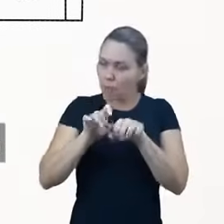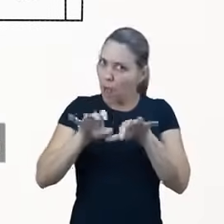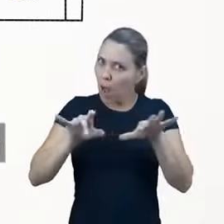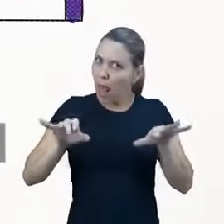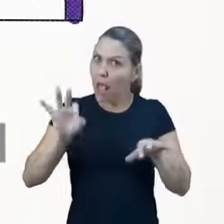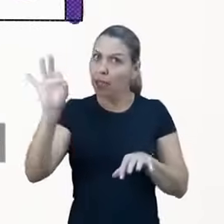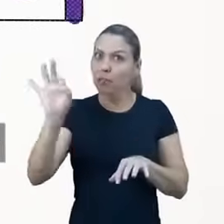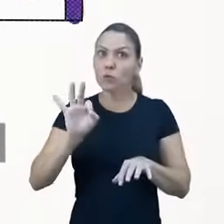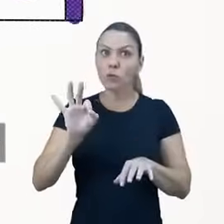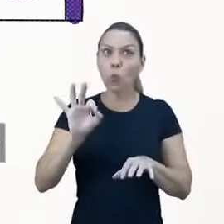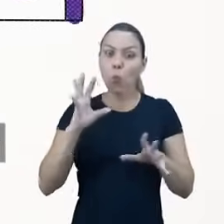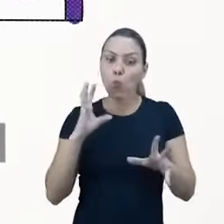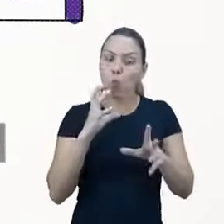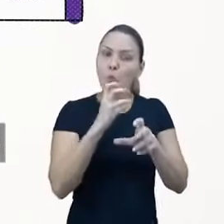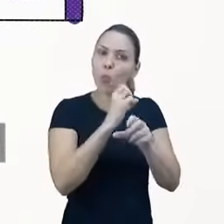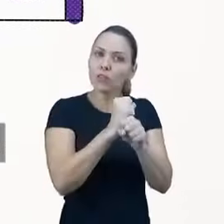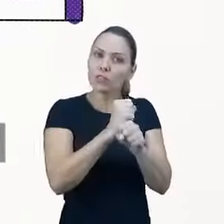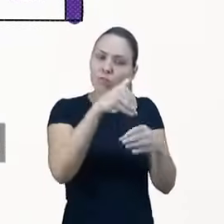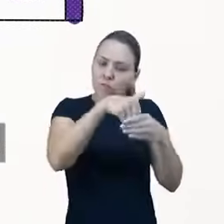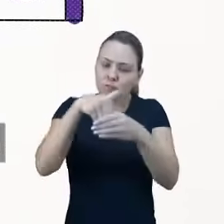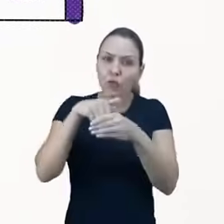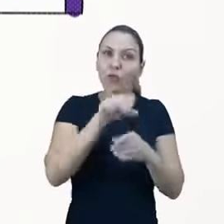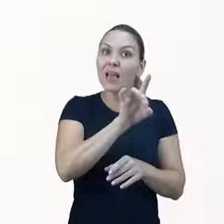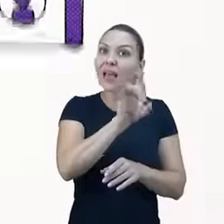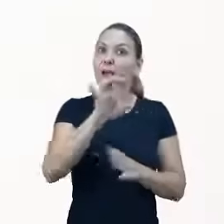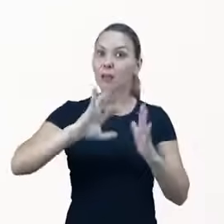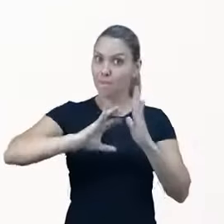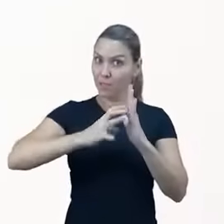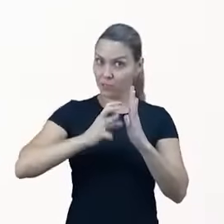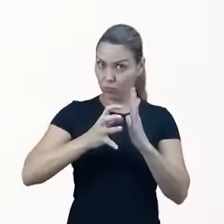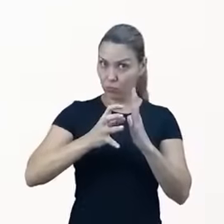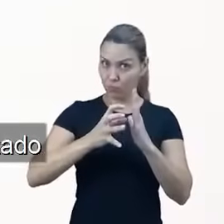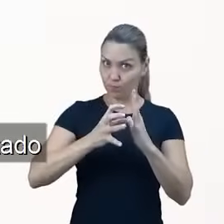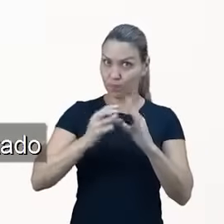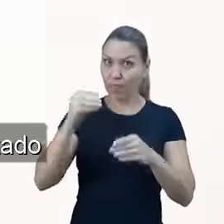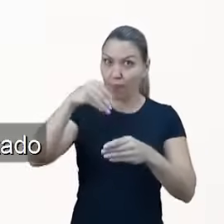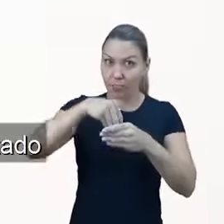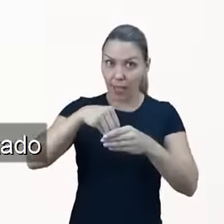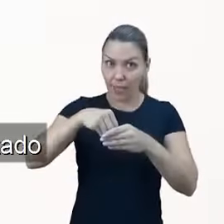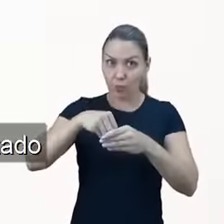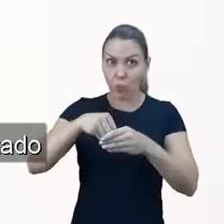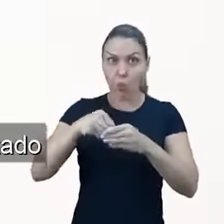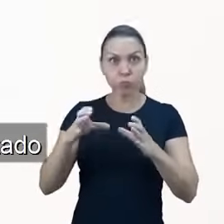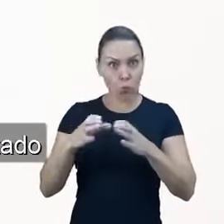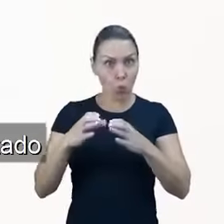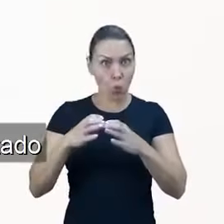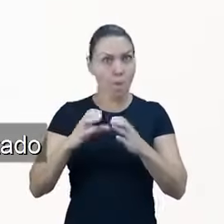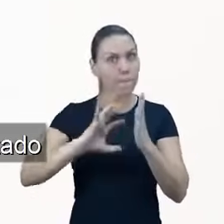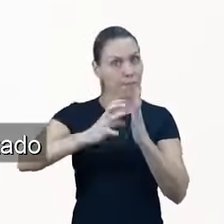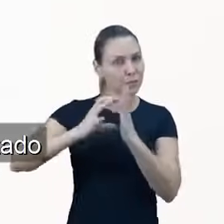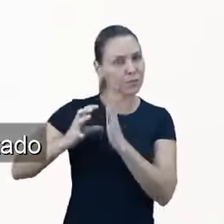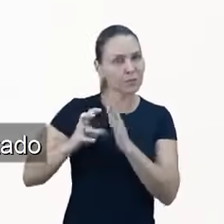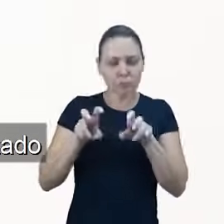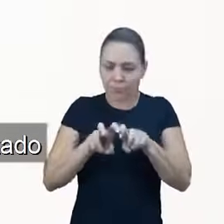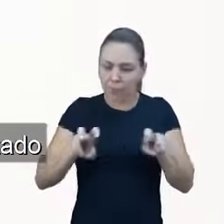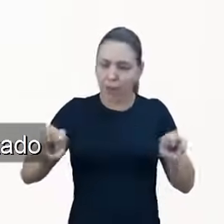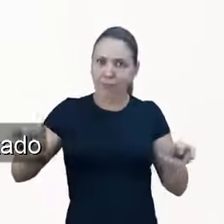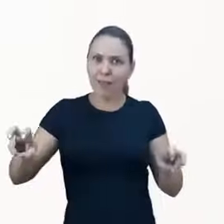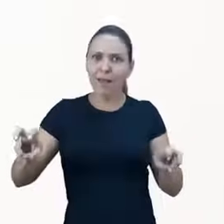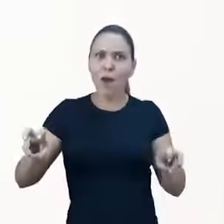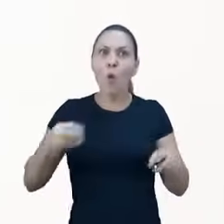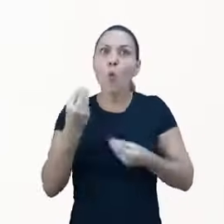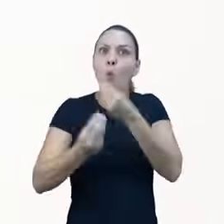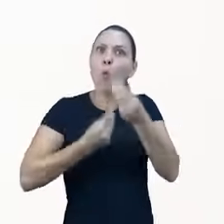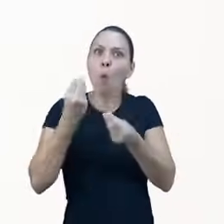à quantidade de votos que cada partido recebeu. Dentro do partido, as cadeiras são distribuídas pela ordem do